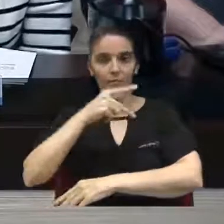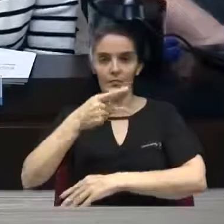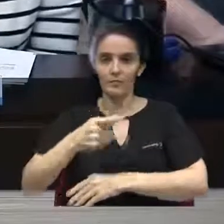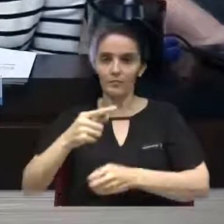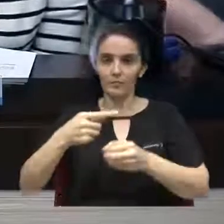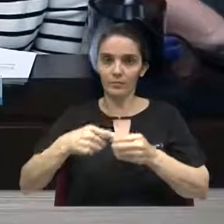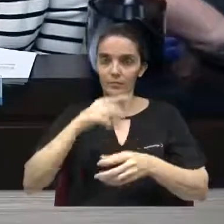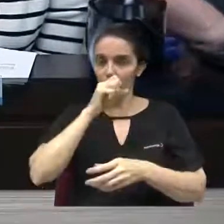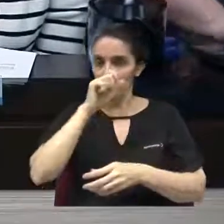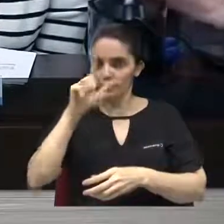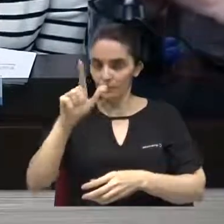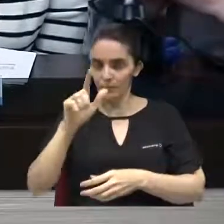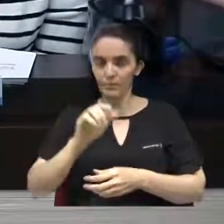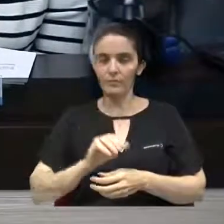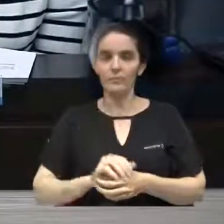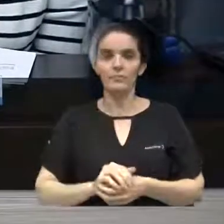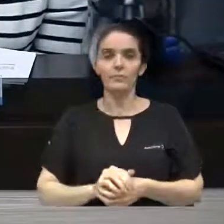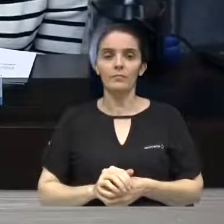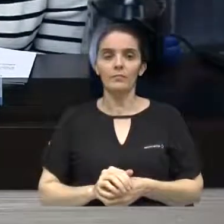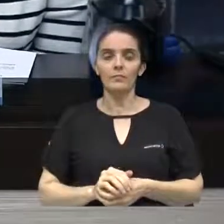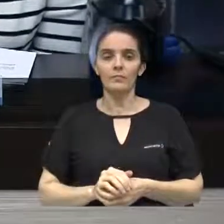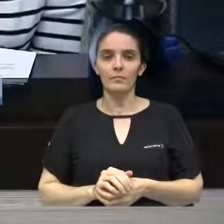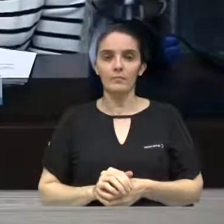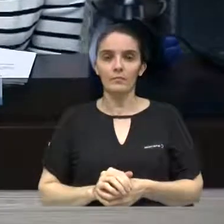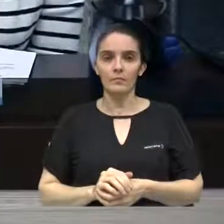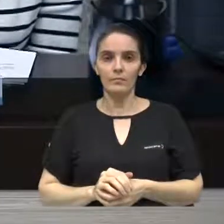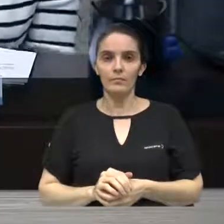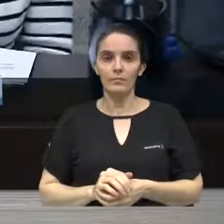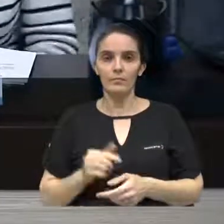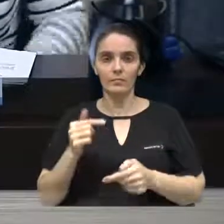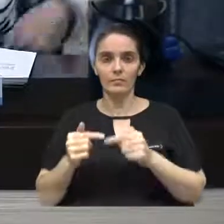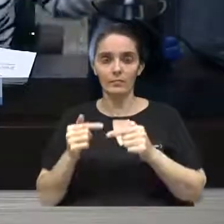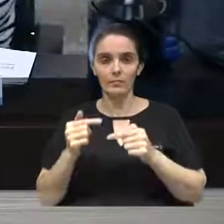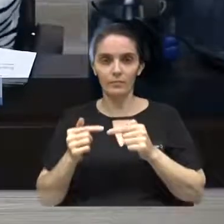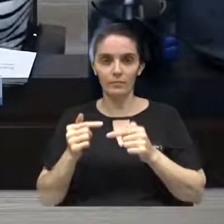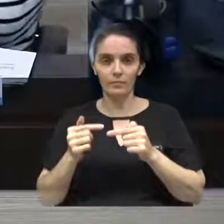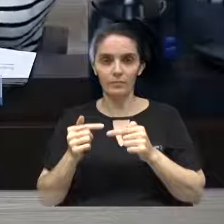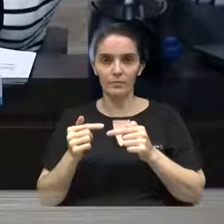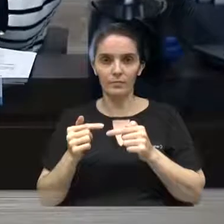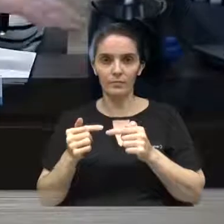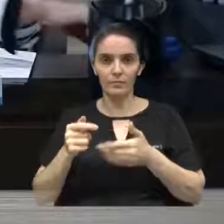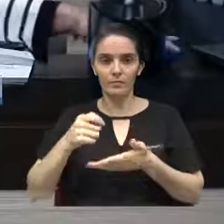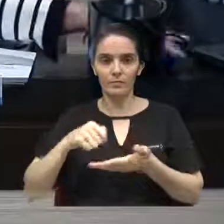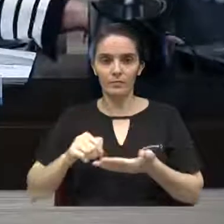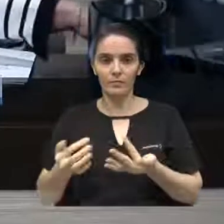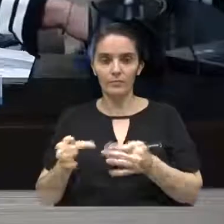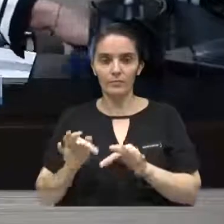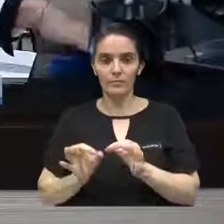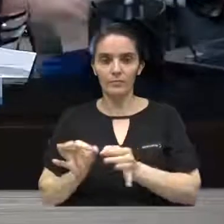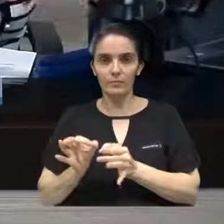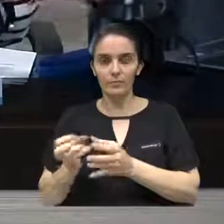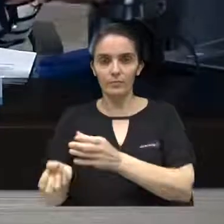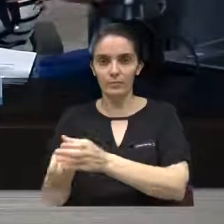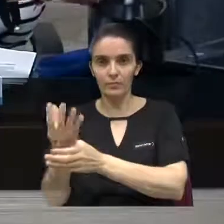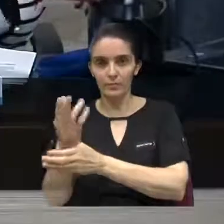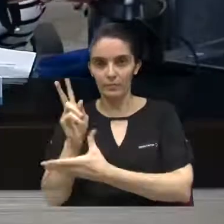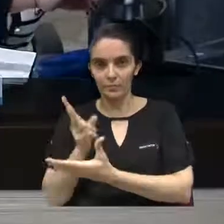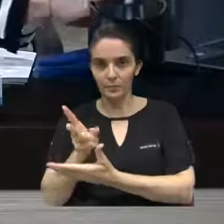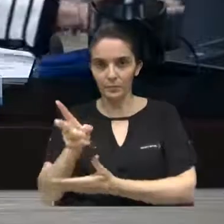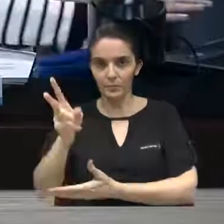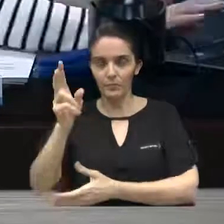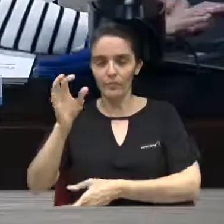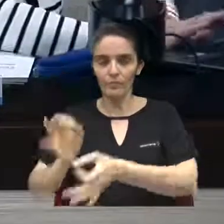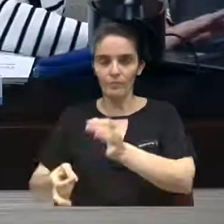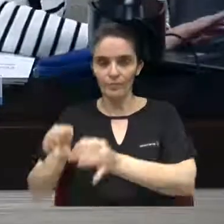Limeira e outras providências. Está em discussão a redação final, elaborada pela Comissão Permanente de